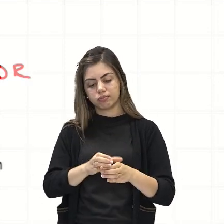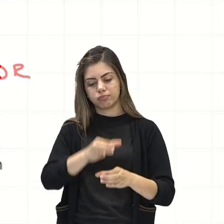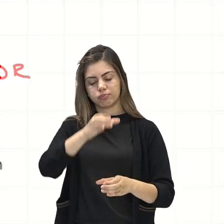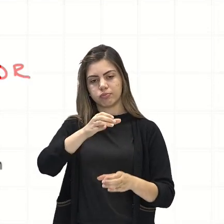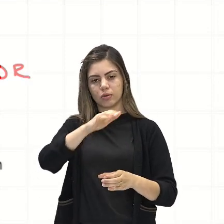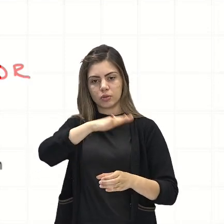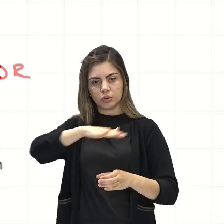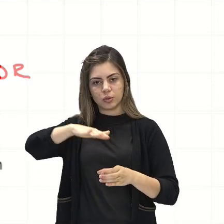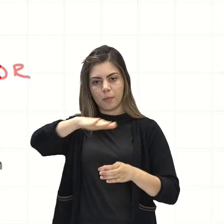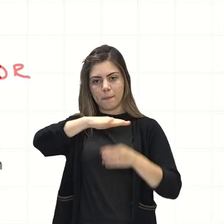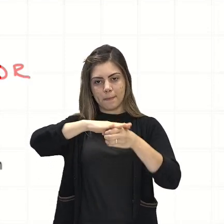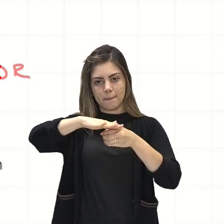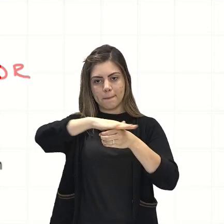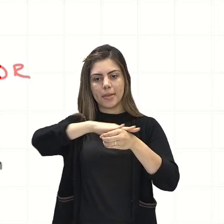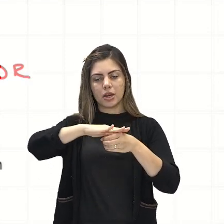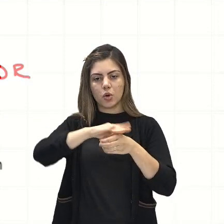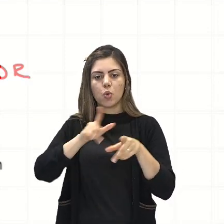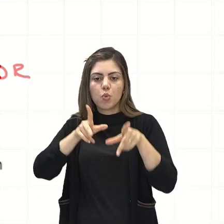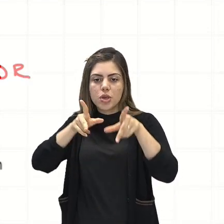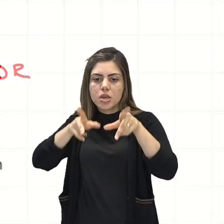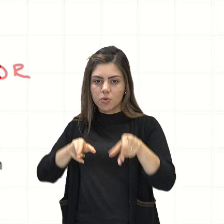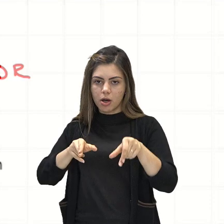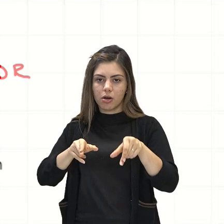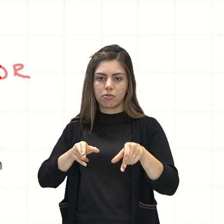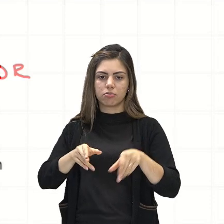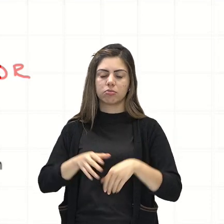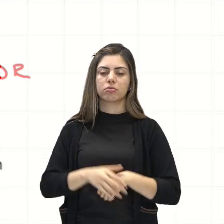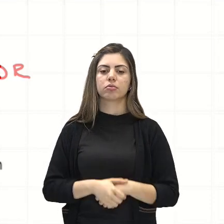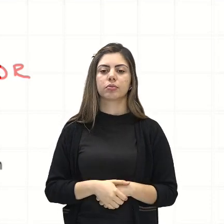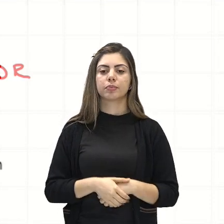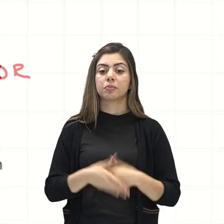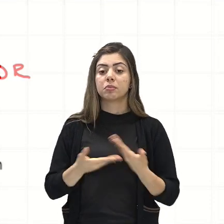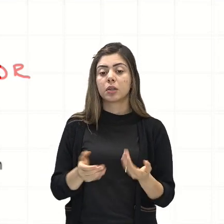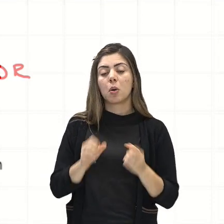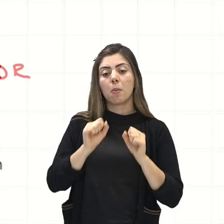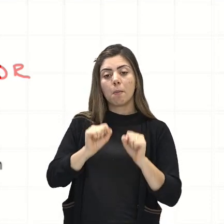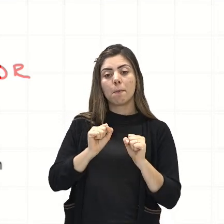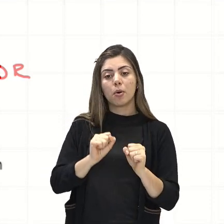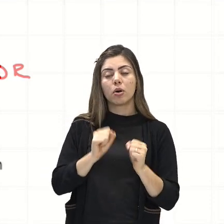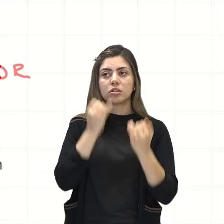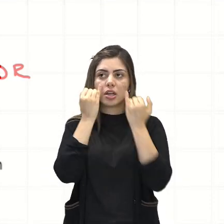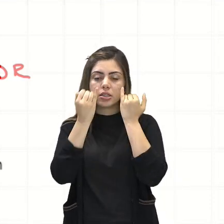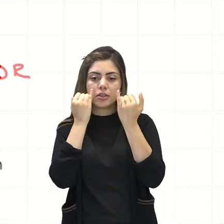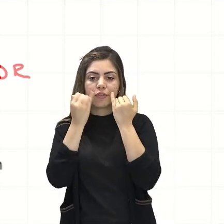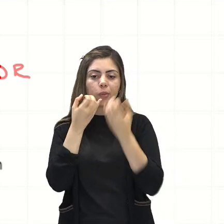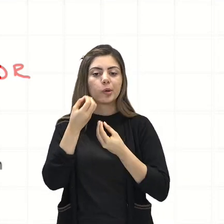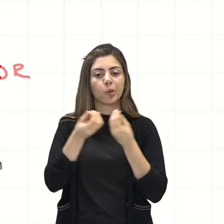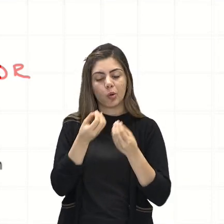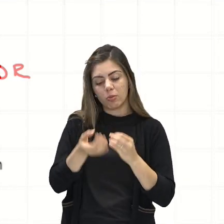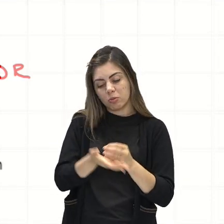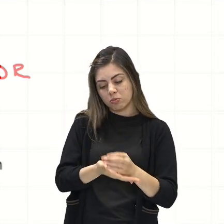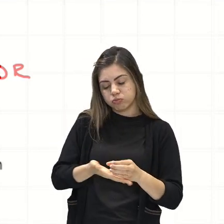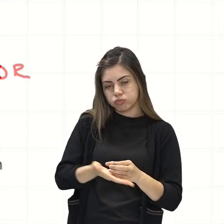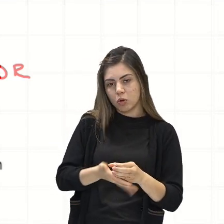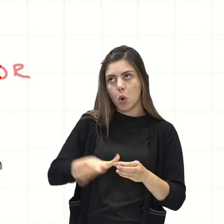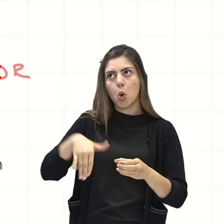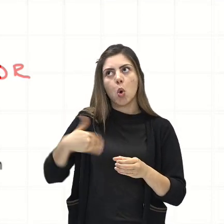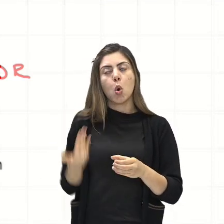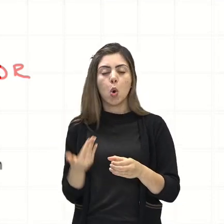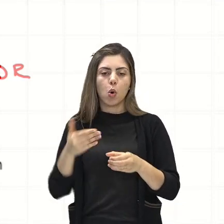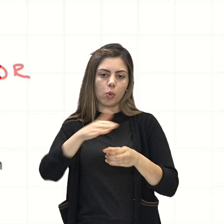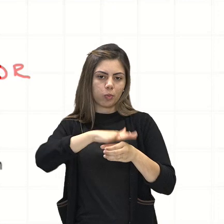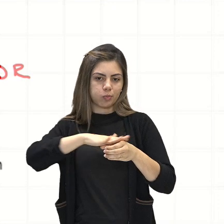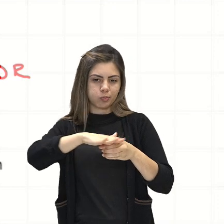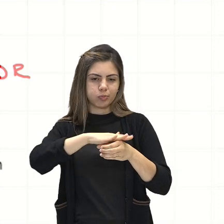base superior. Então, você pode ou retirar os dados da base inferior ou os